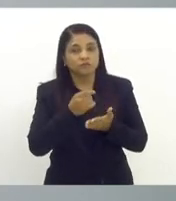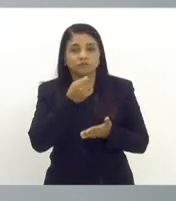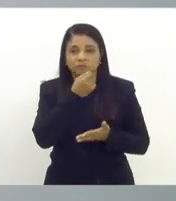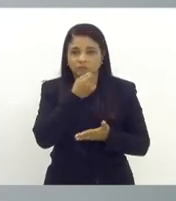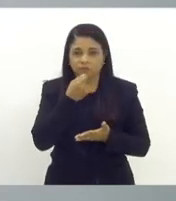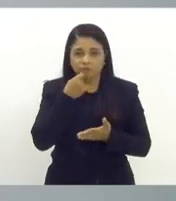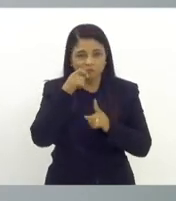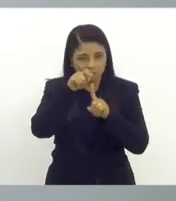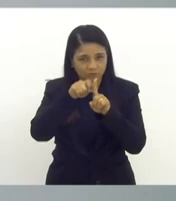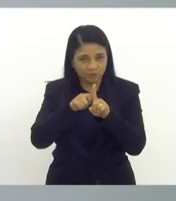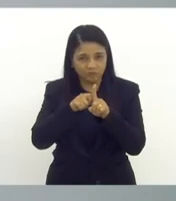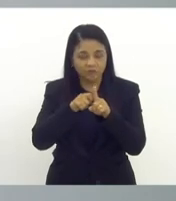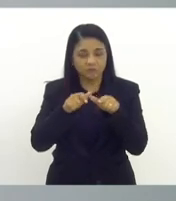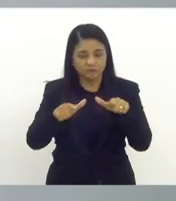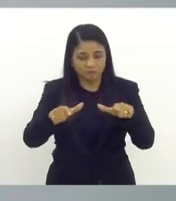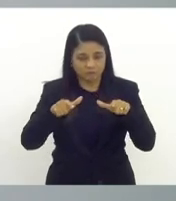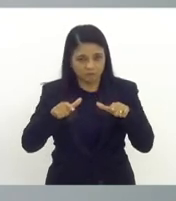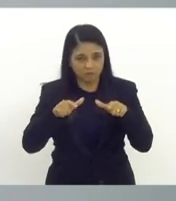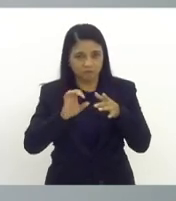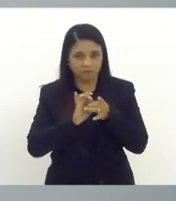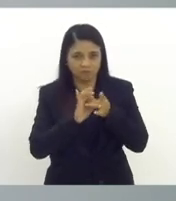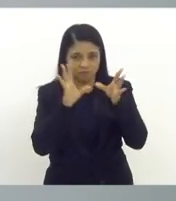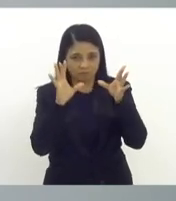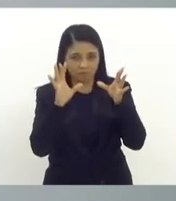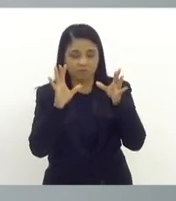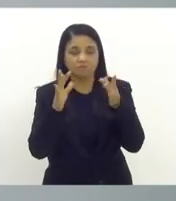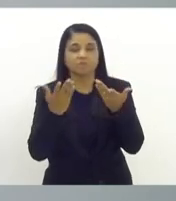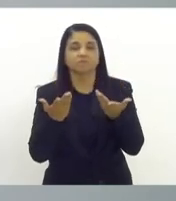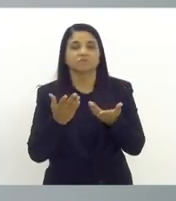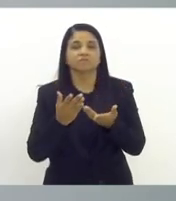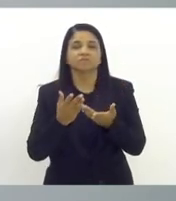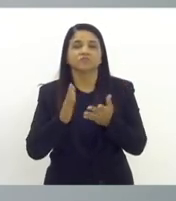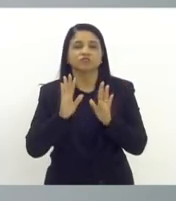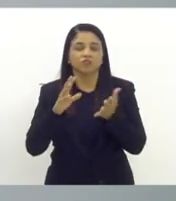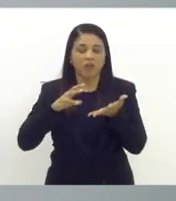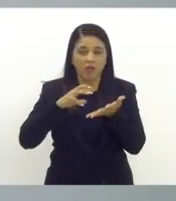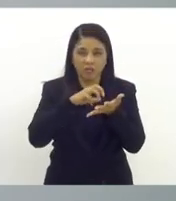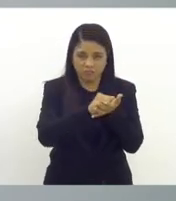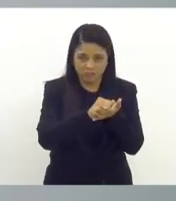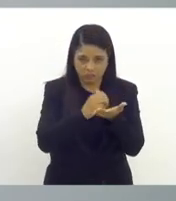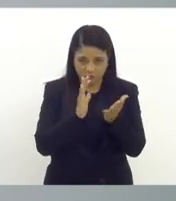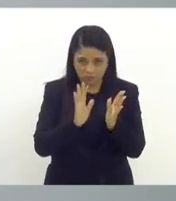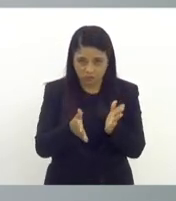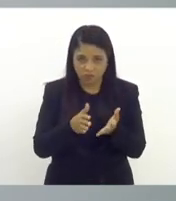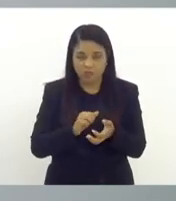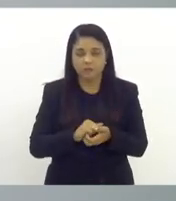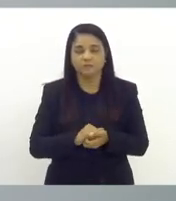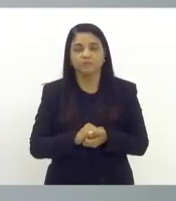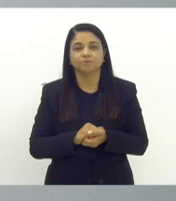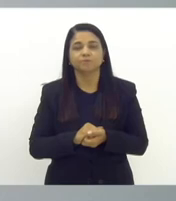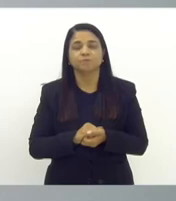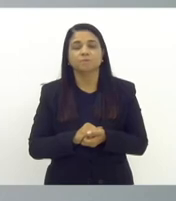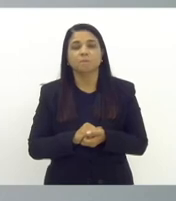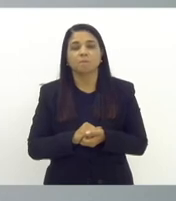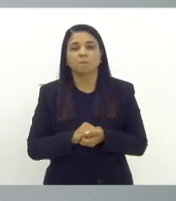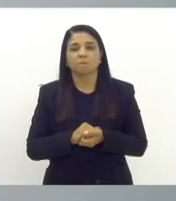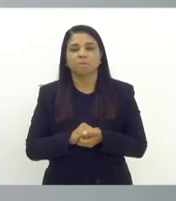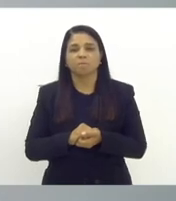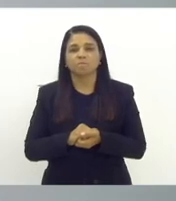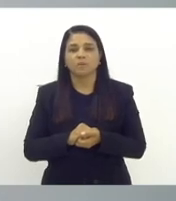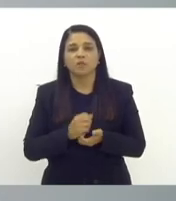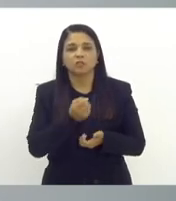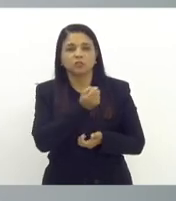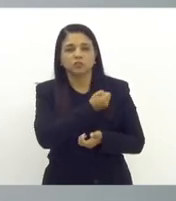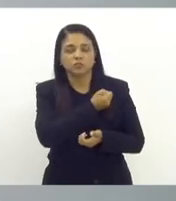setembro emitindo as nossas autorizações para eliminares Só Para efeito de registro em relação a